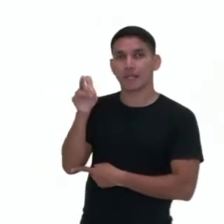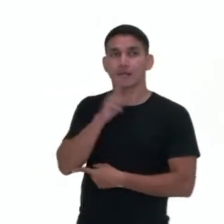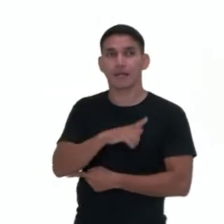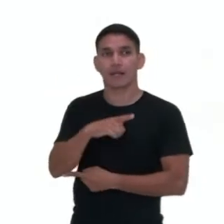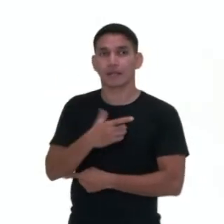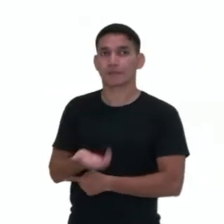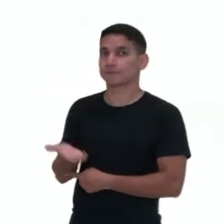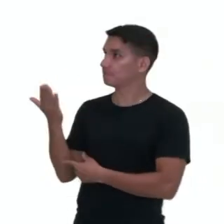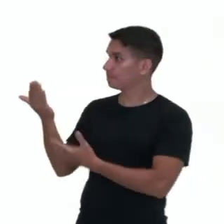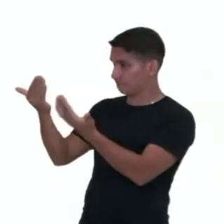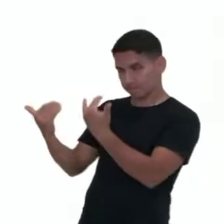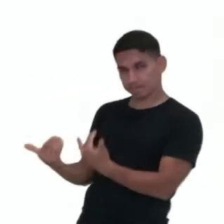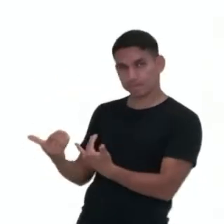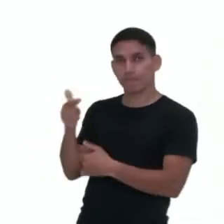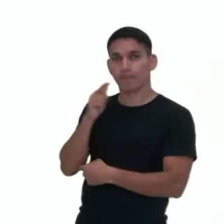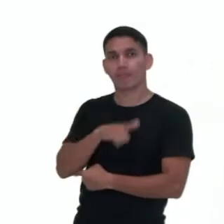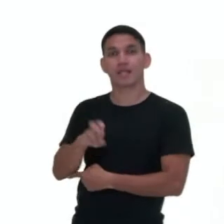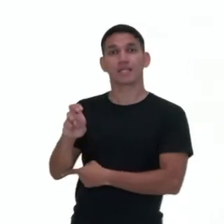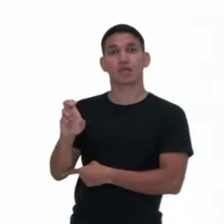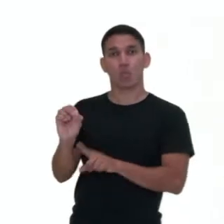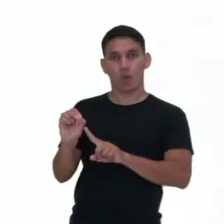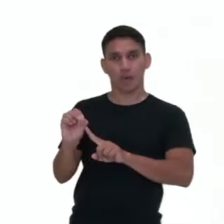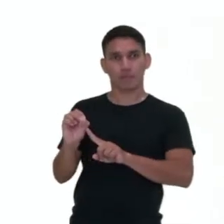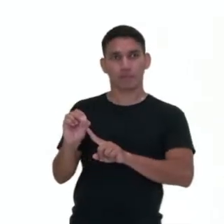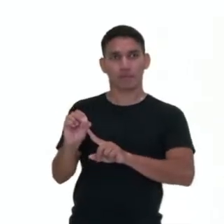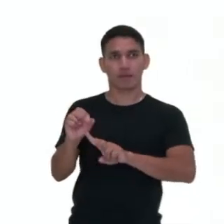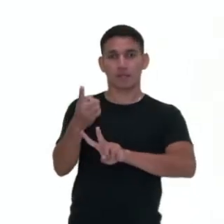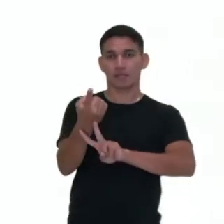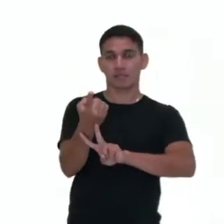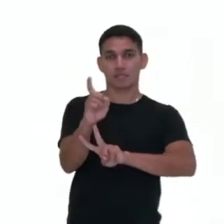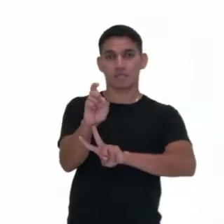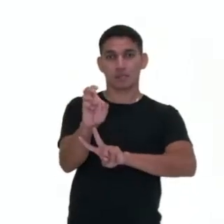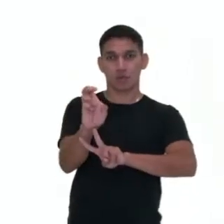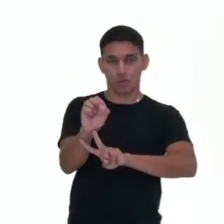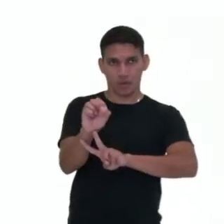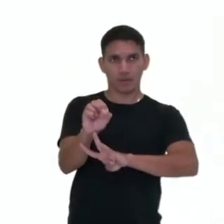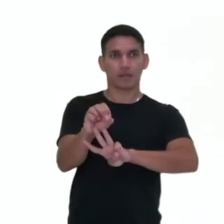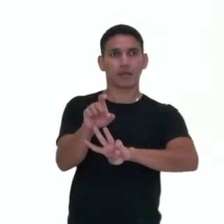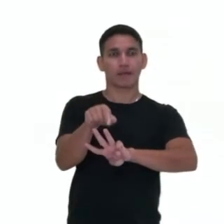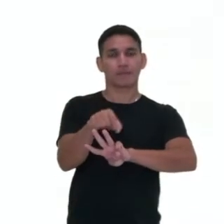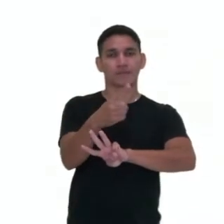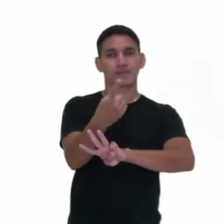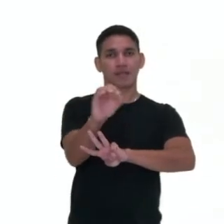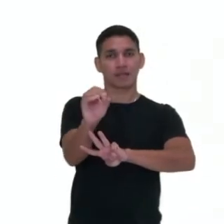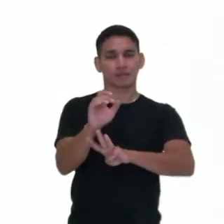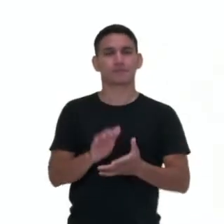para novembro e 100 mochilas desse modelo Y para dezembro.